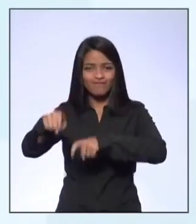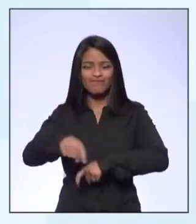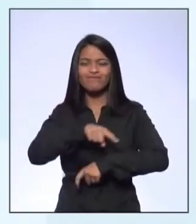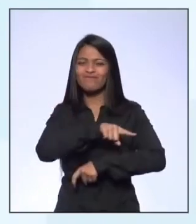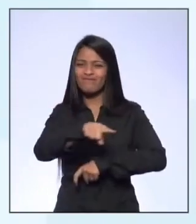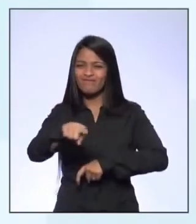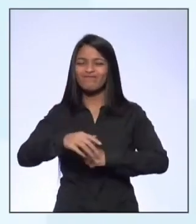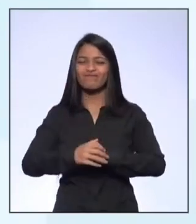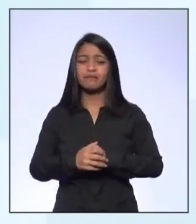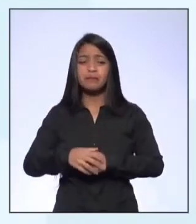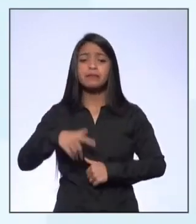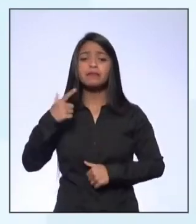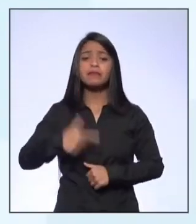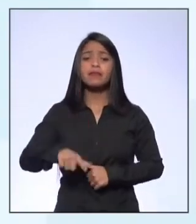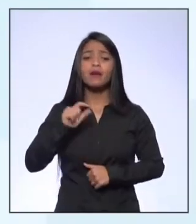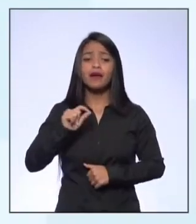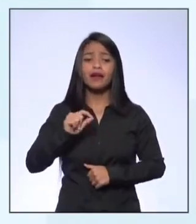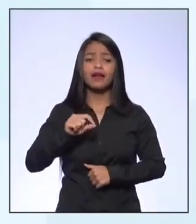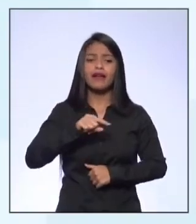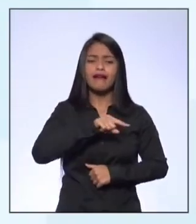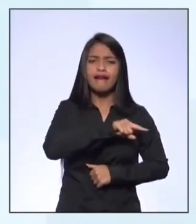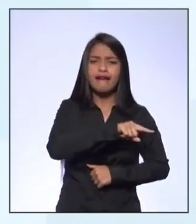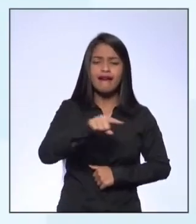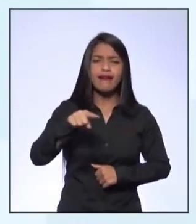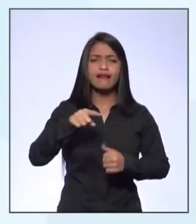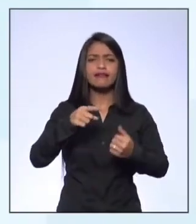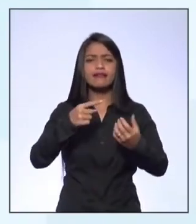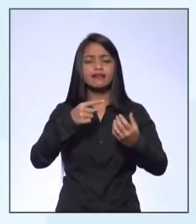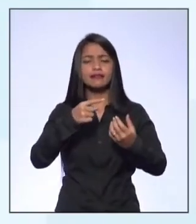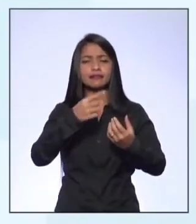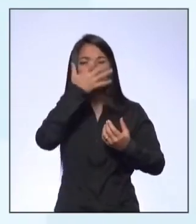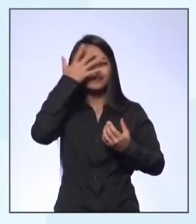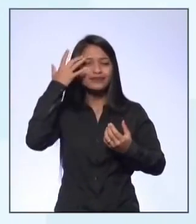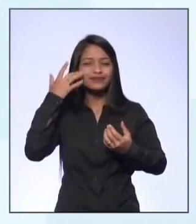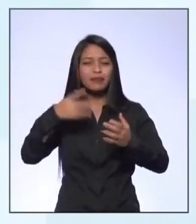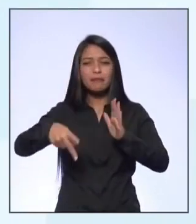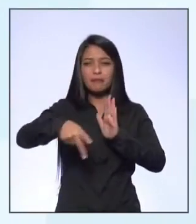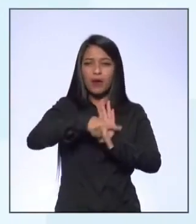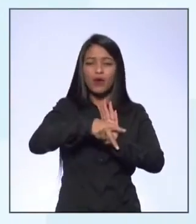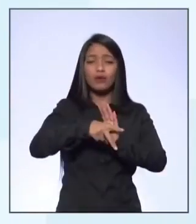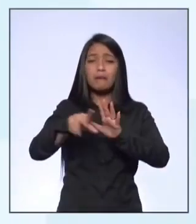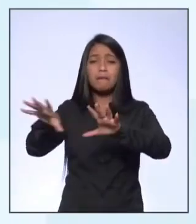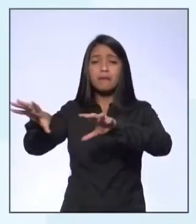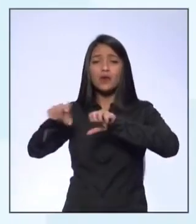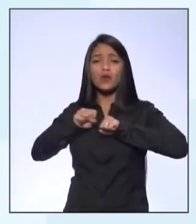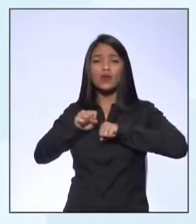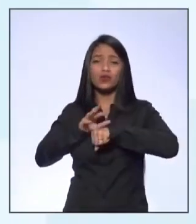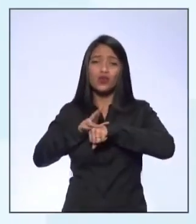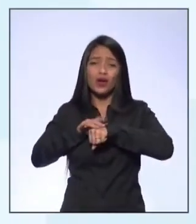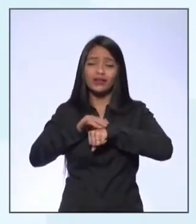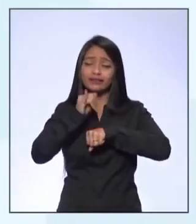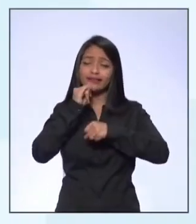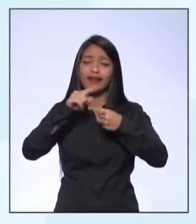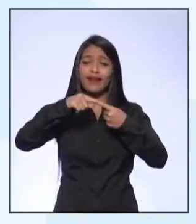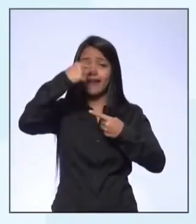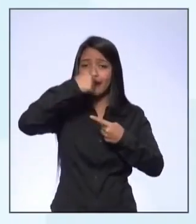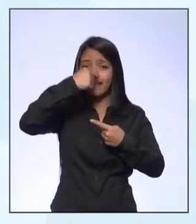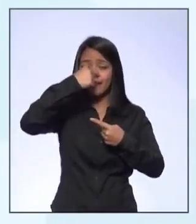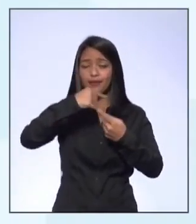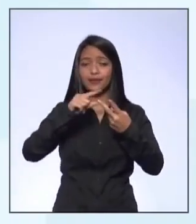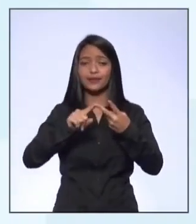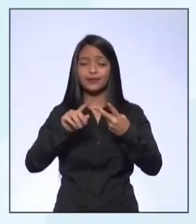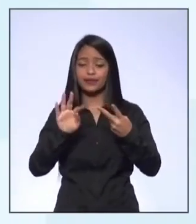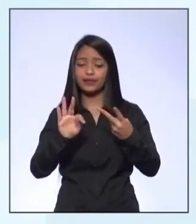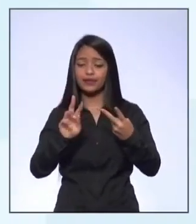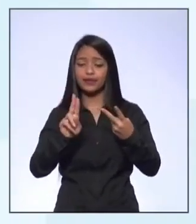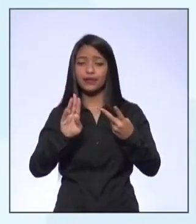sofreram uma enorme mortandade devido às doenças, como a gripe e a tuberculose, que